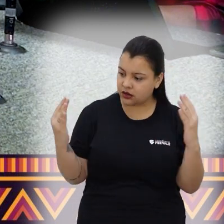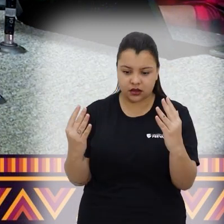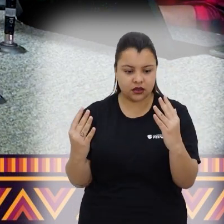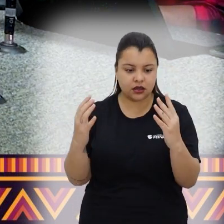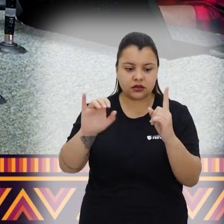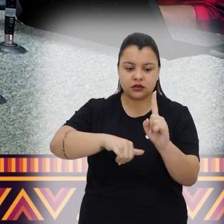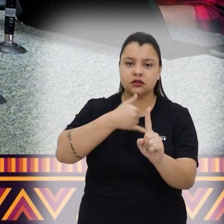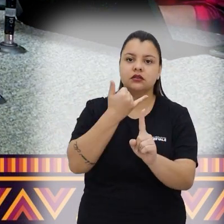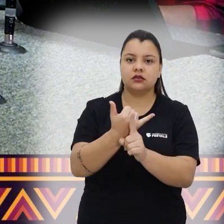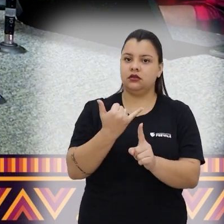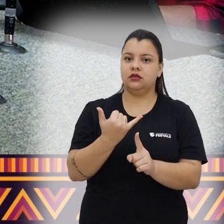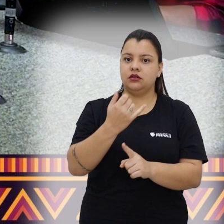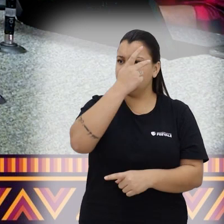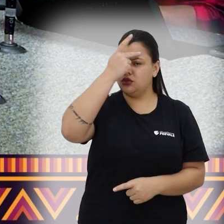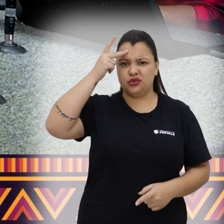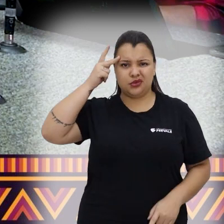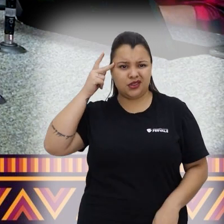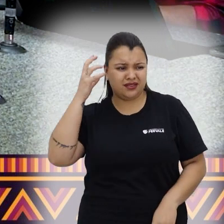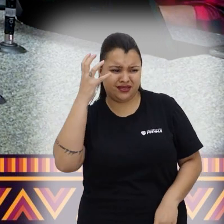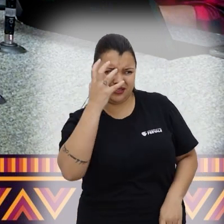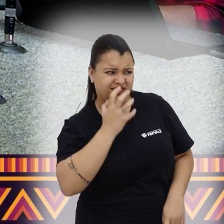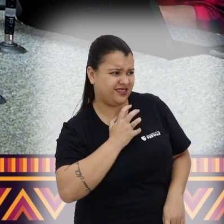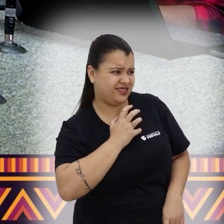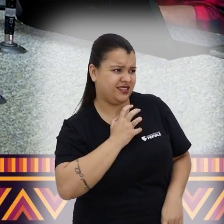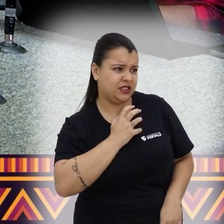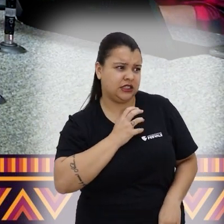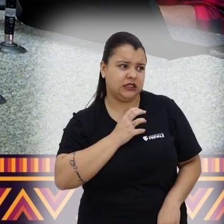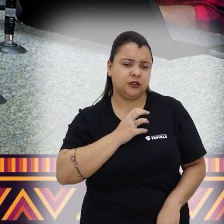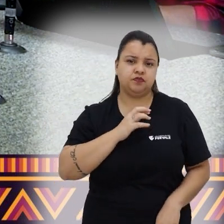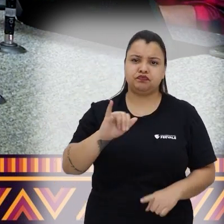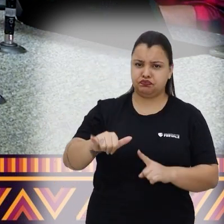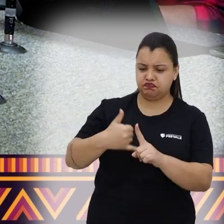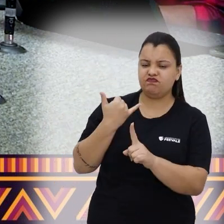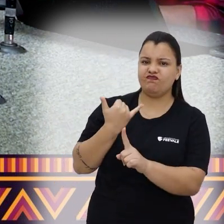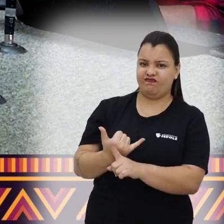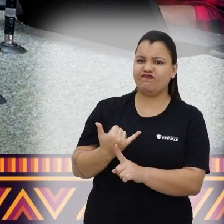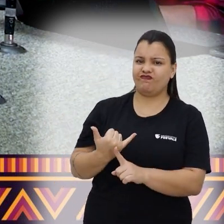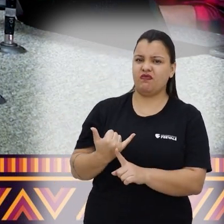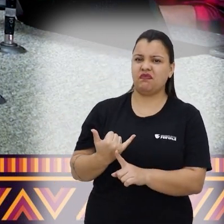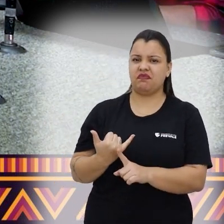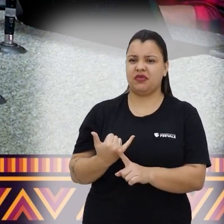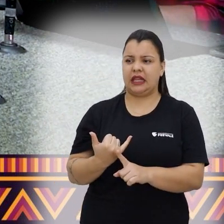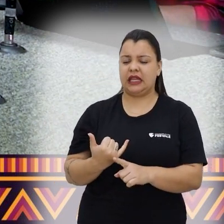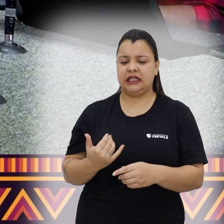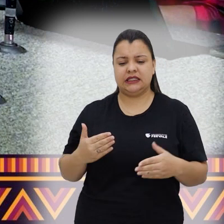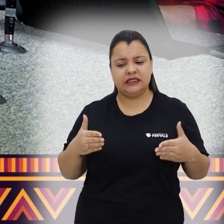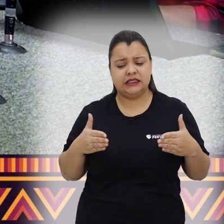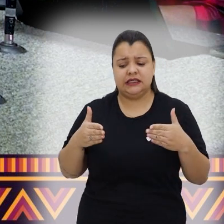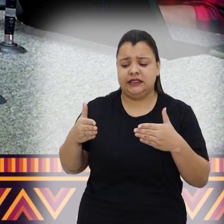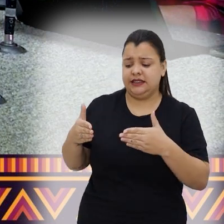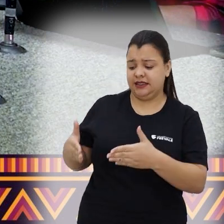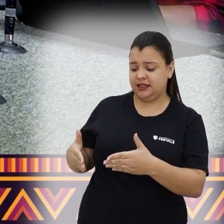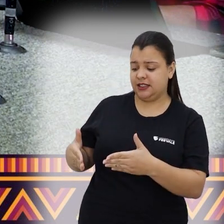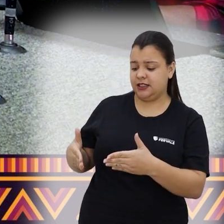ela é cercada de gente perversa. Porque o racismo... né? Ele é o